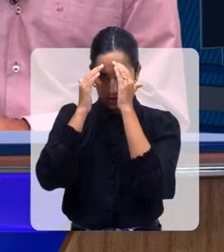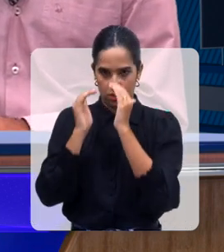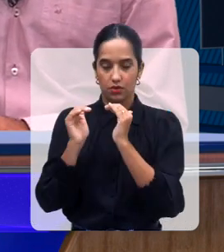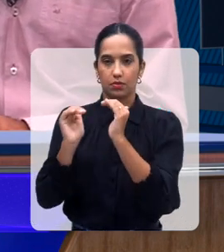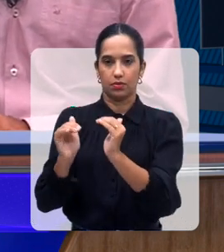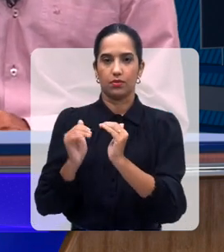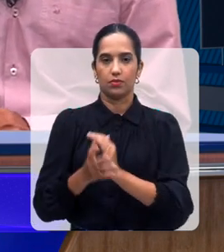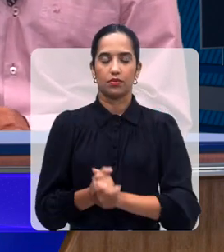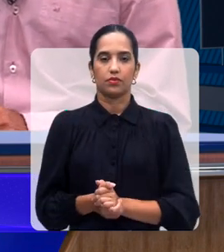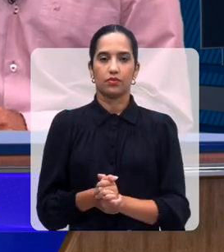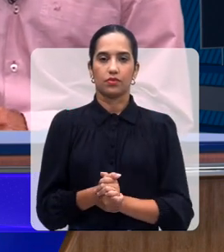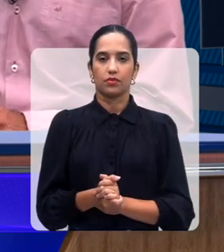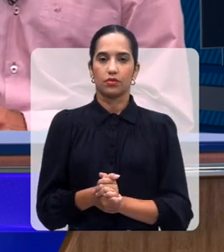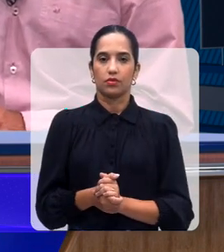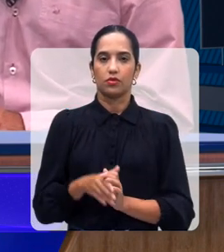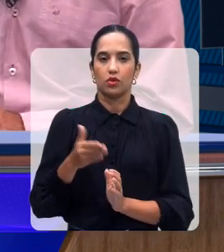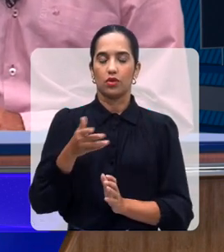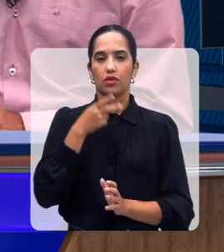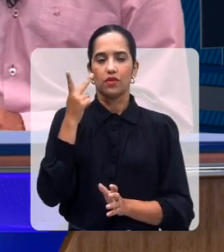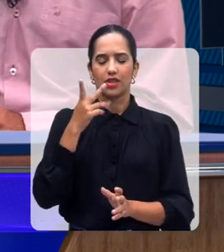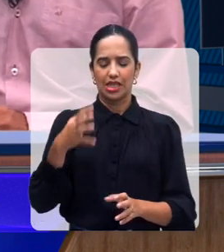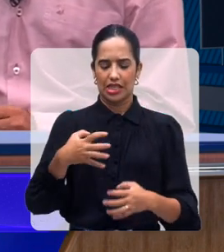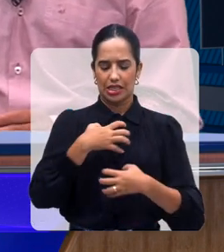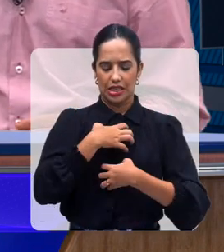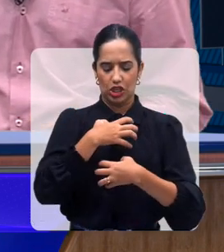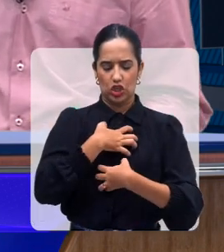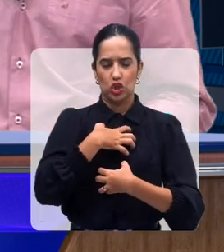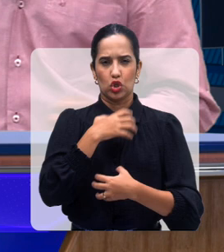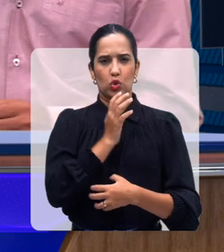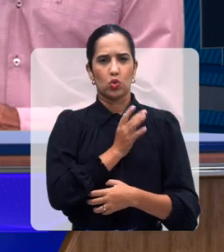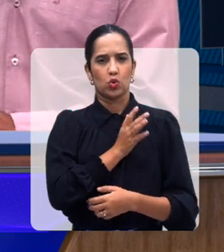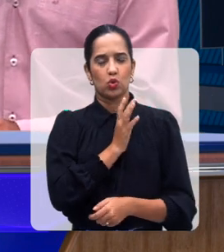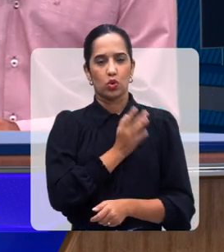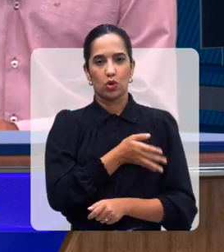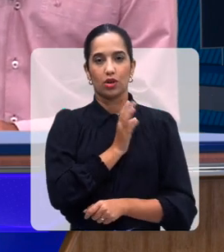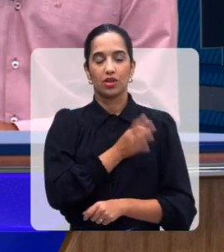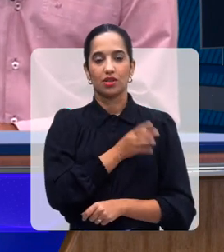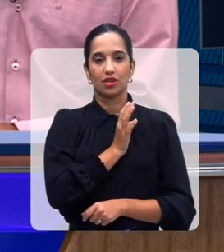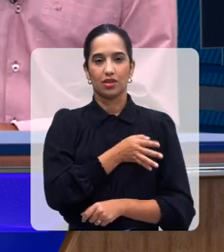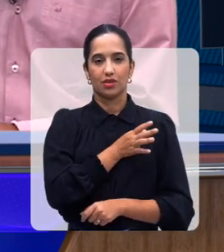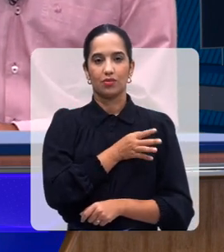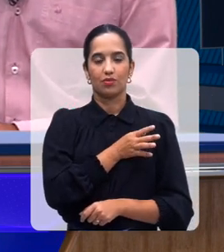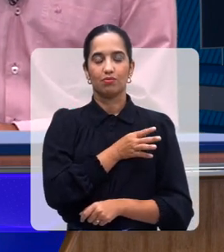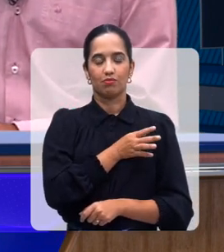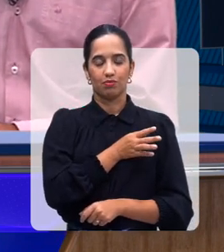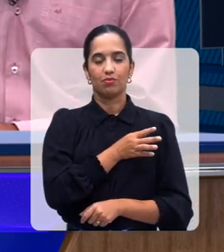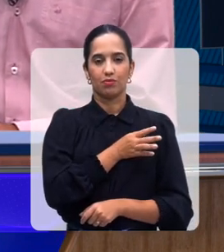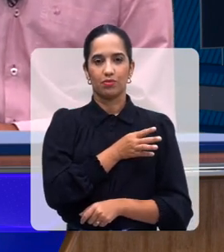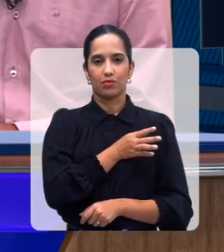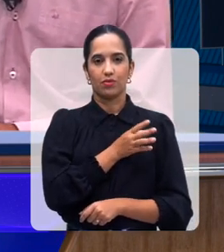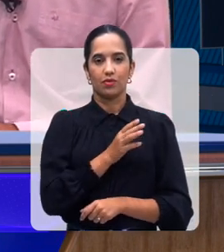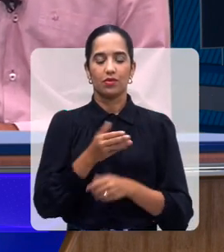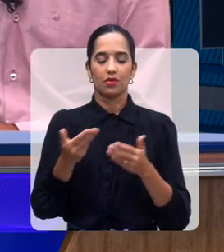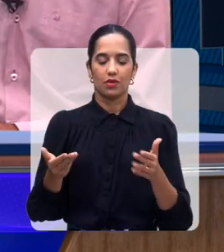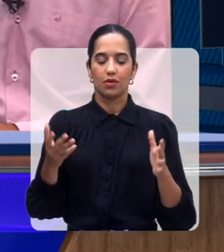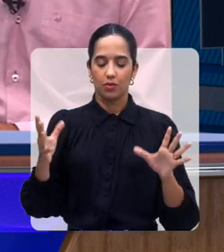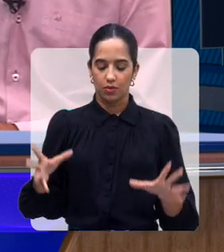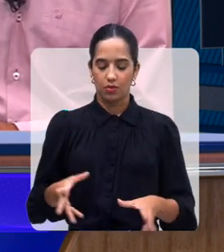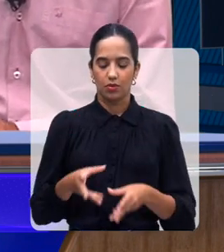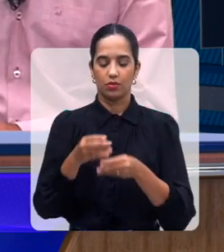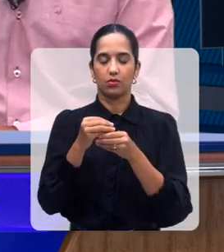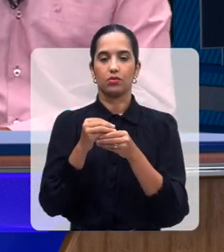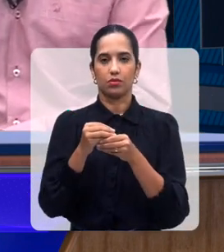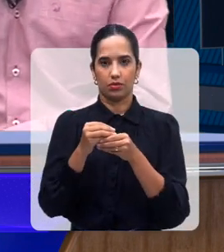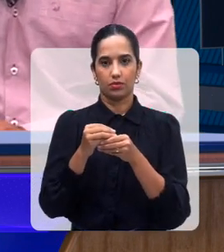É verdade. Aí quando você fala de sentimento, de coração, aí vai lá o sentir. Uhum. Então completa